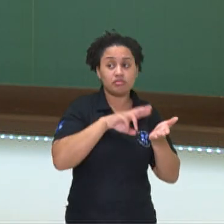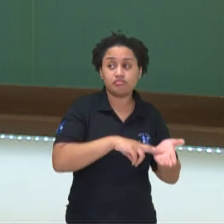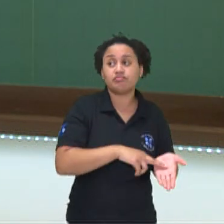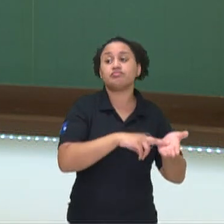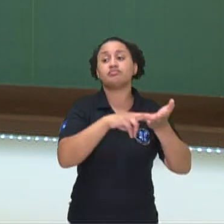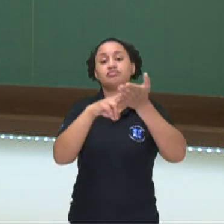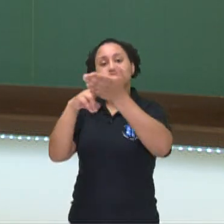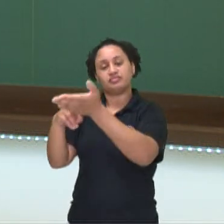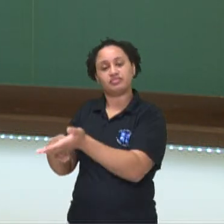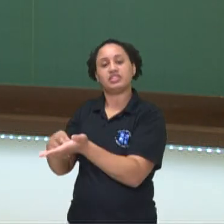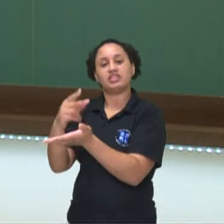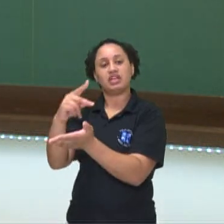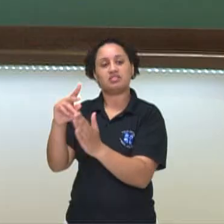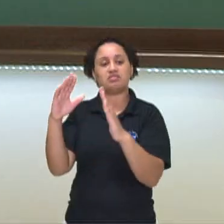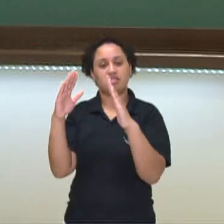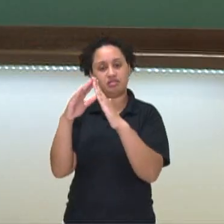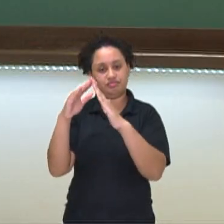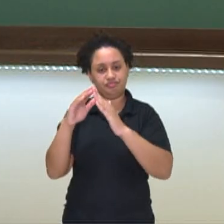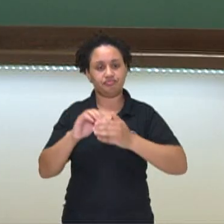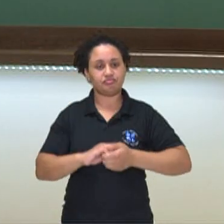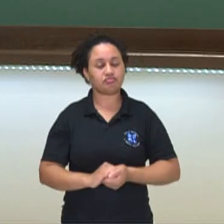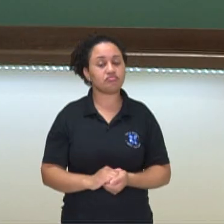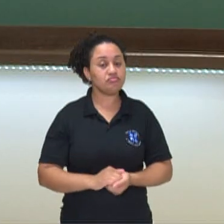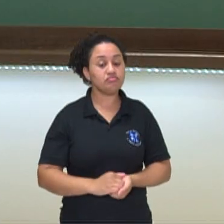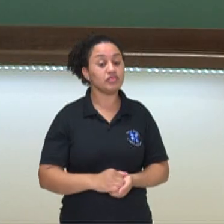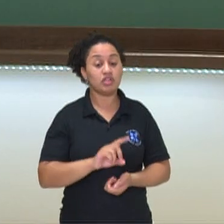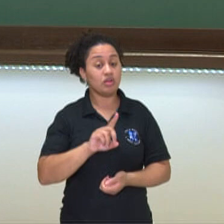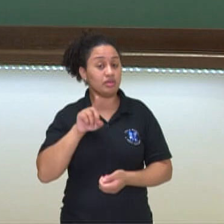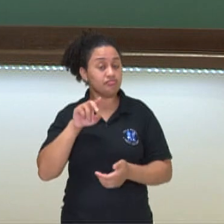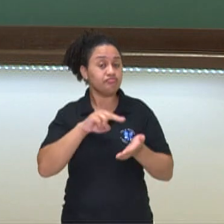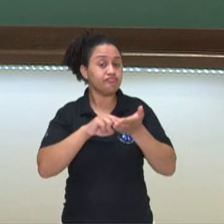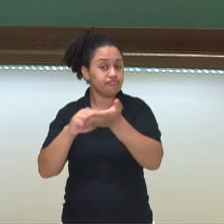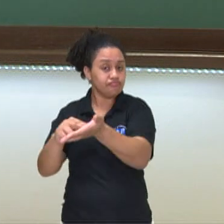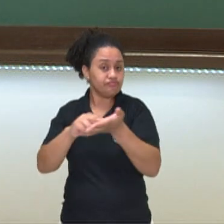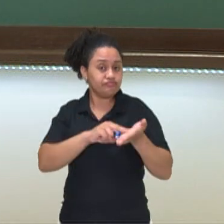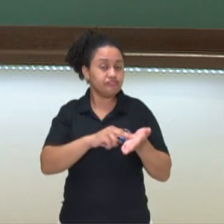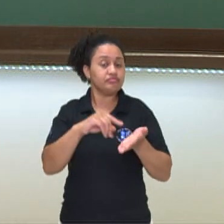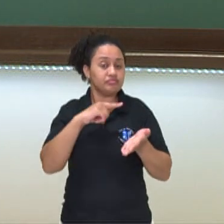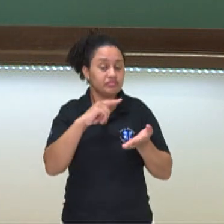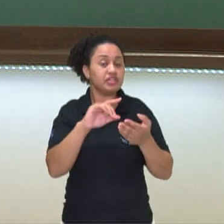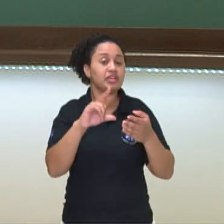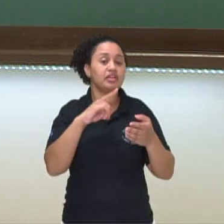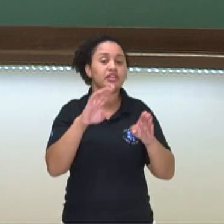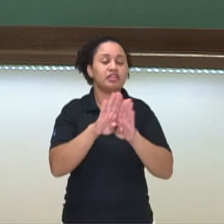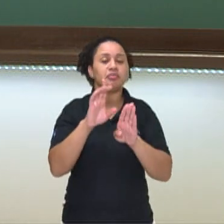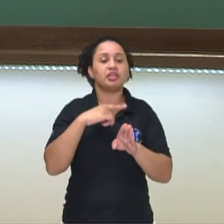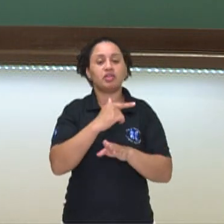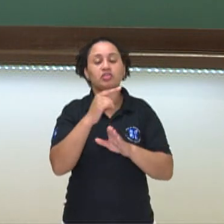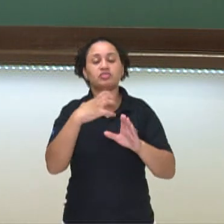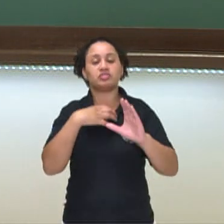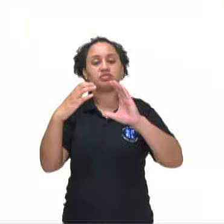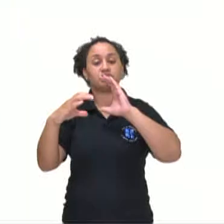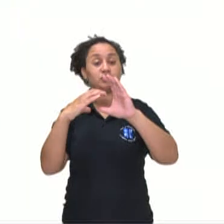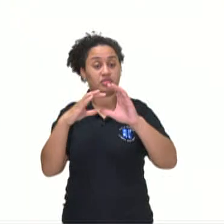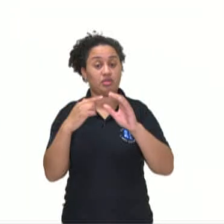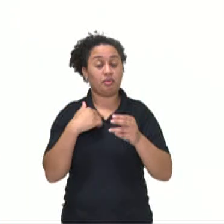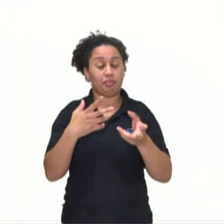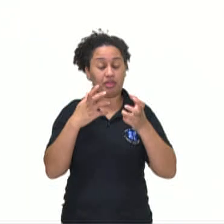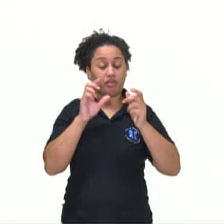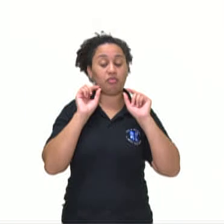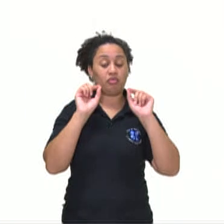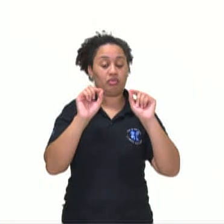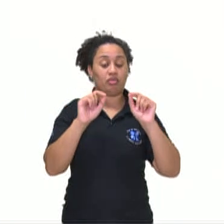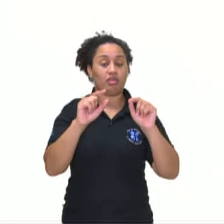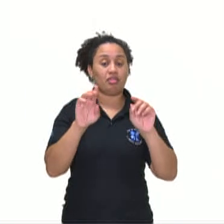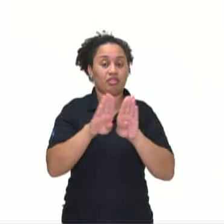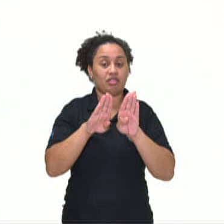mandá-la até você. Além dos Correios, existem outras formas de comunicação. Confere aqui na tela que o